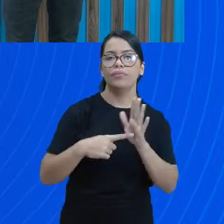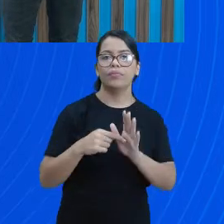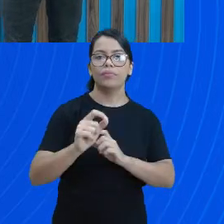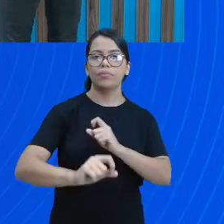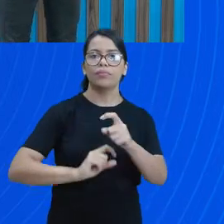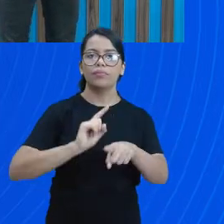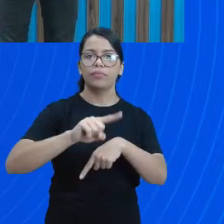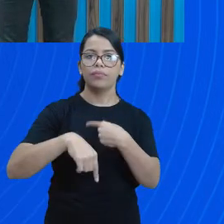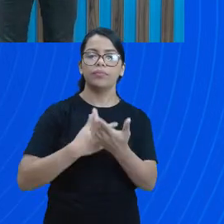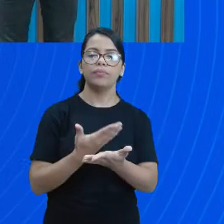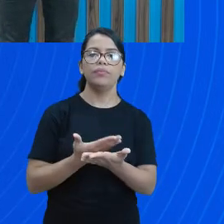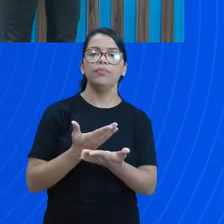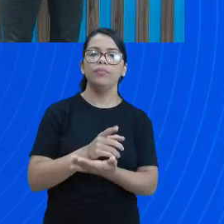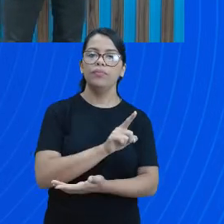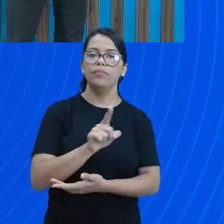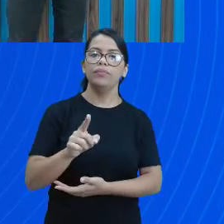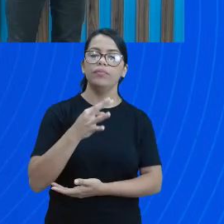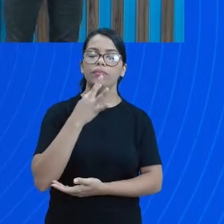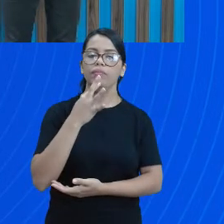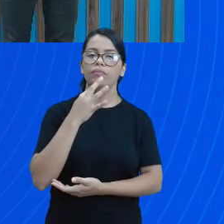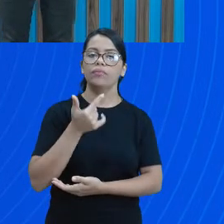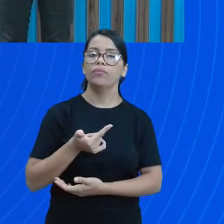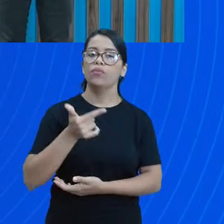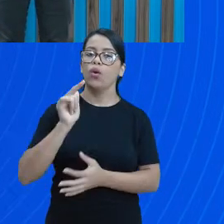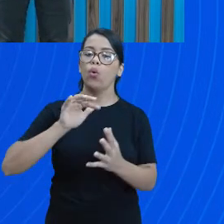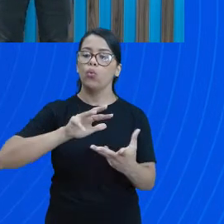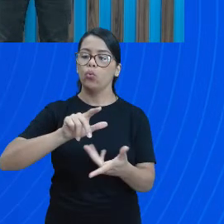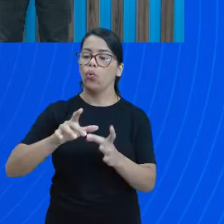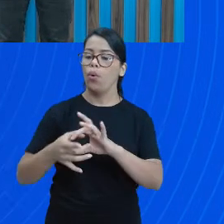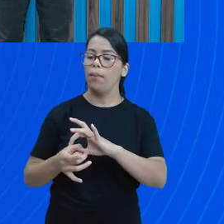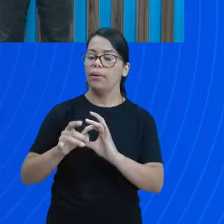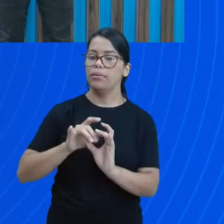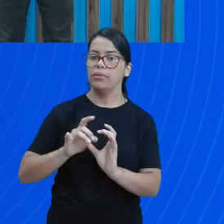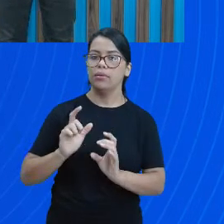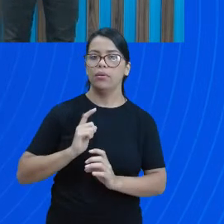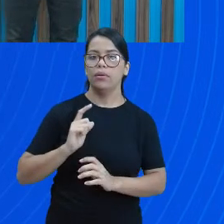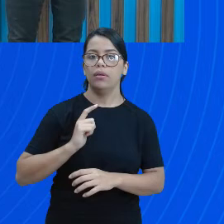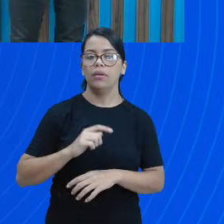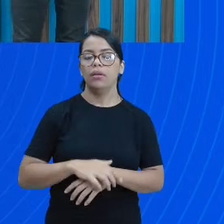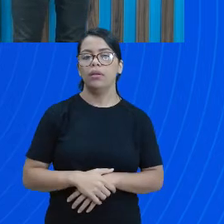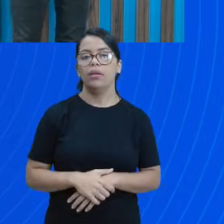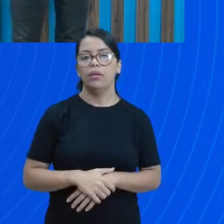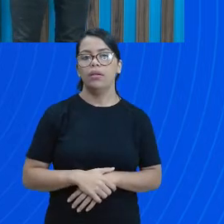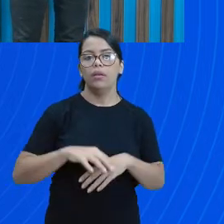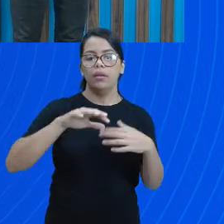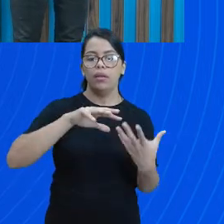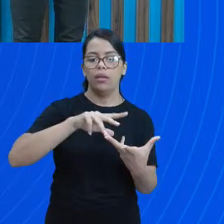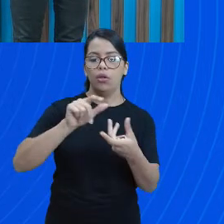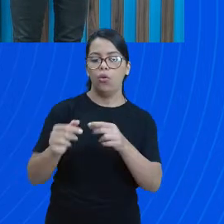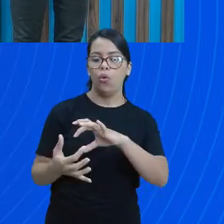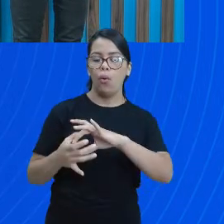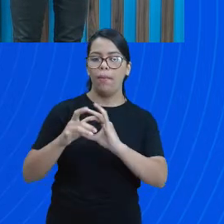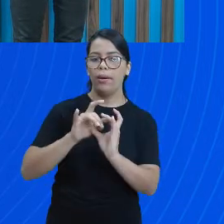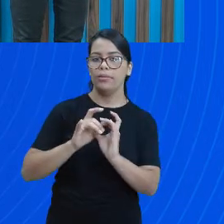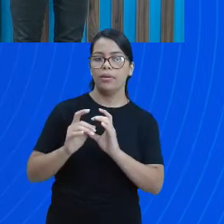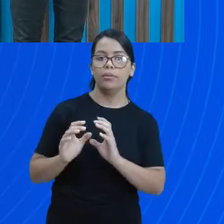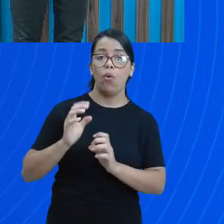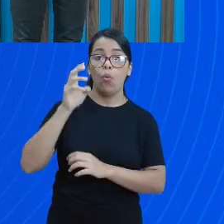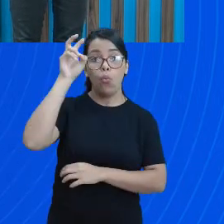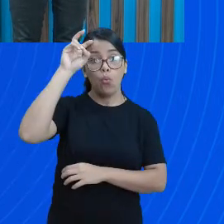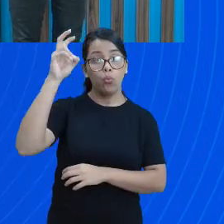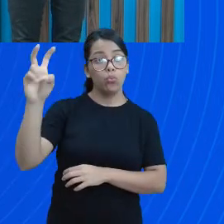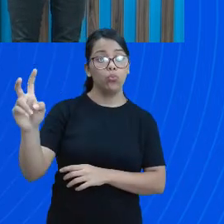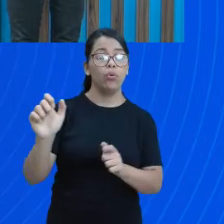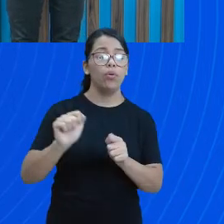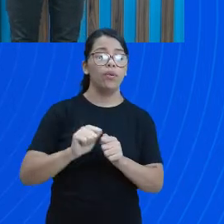próxima aula vocês vão conhecer a outra globalização. A globalização cultural. Aquela que faz